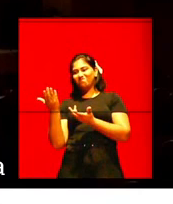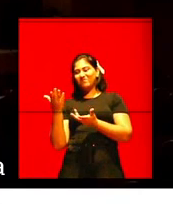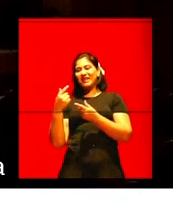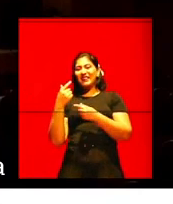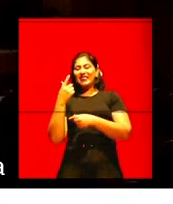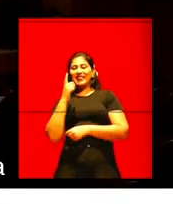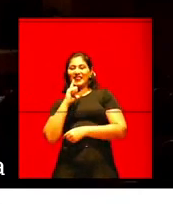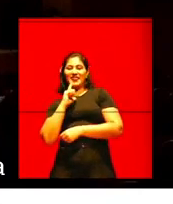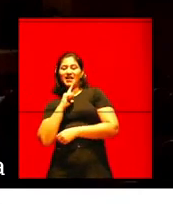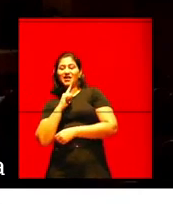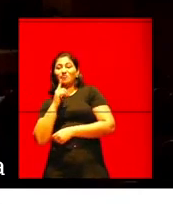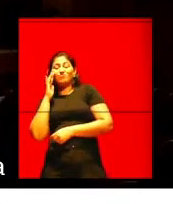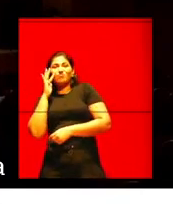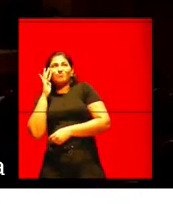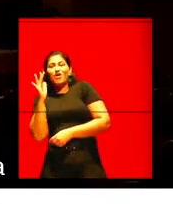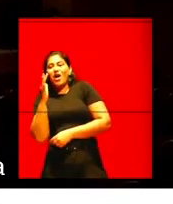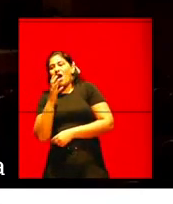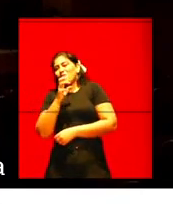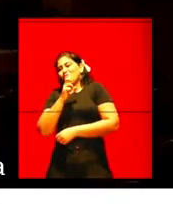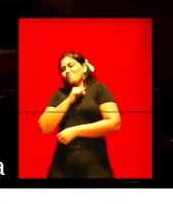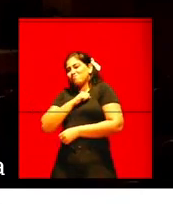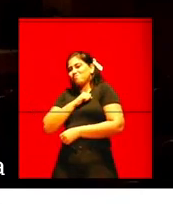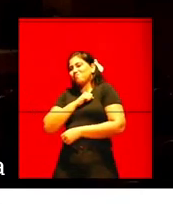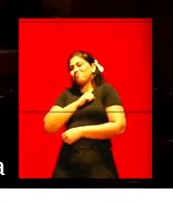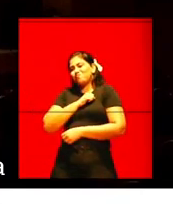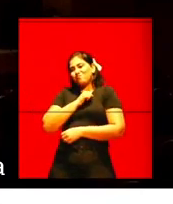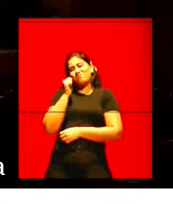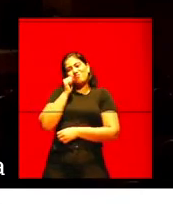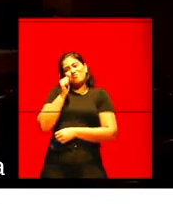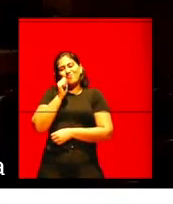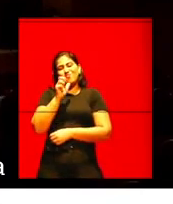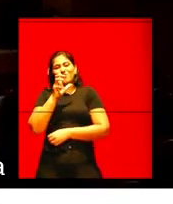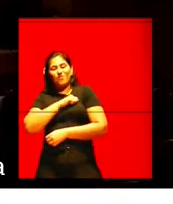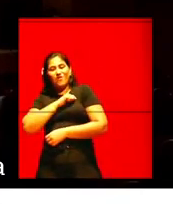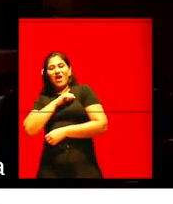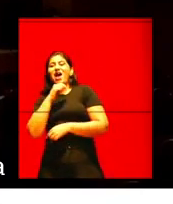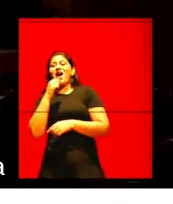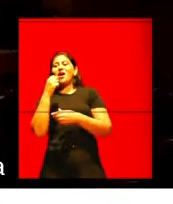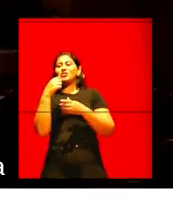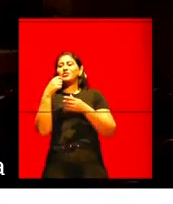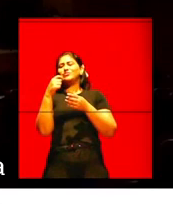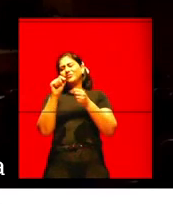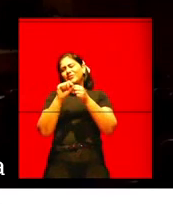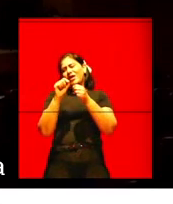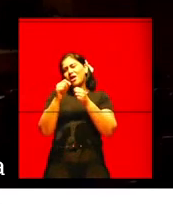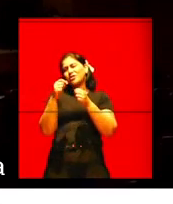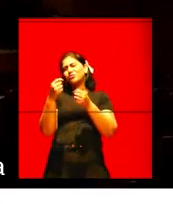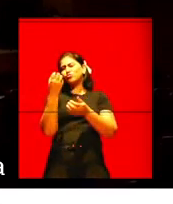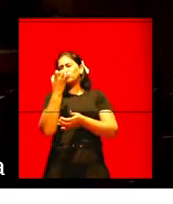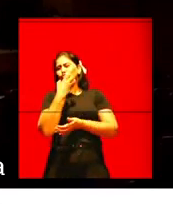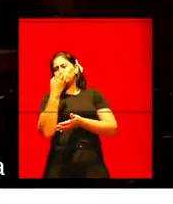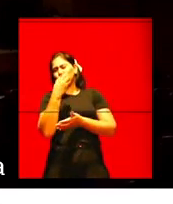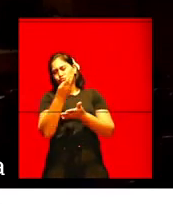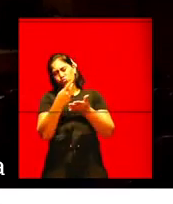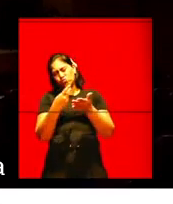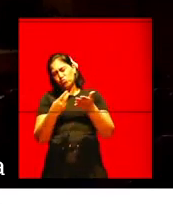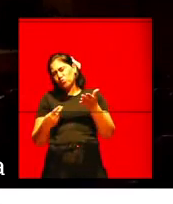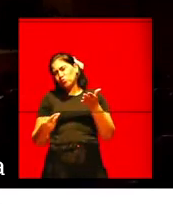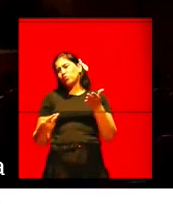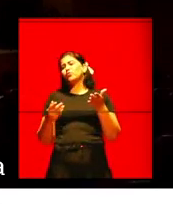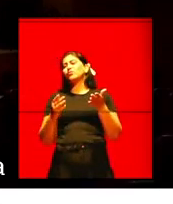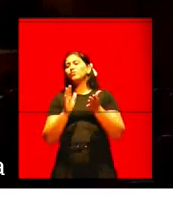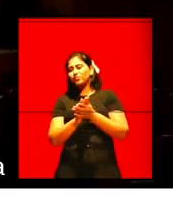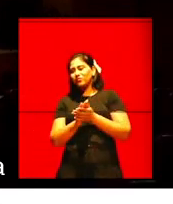era Rosinha, e depois ele faz uma nova música falando do retorno dele, né, o que acontecia muito